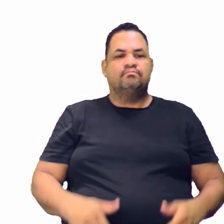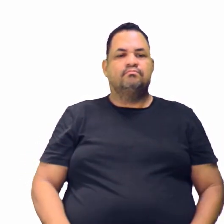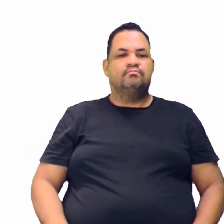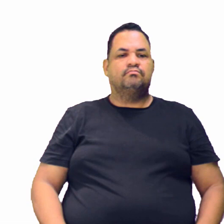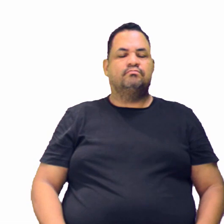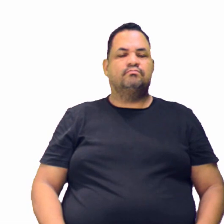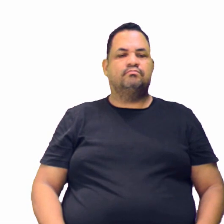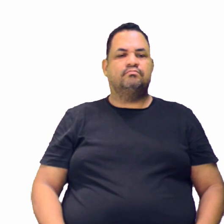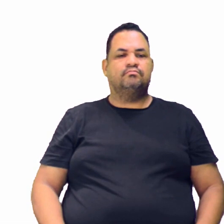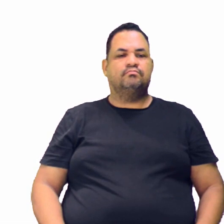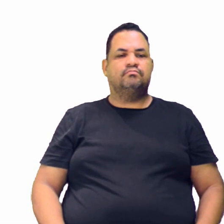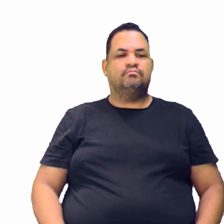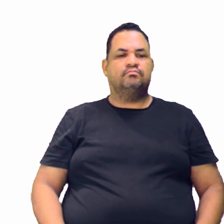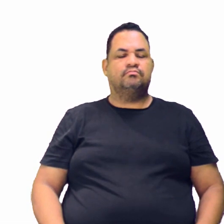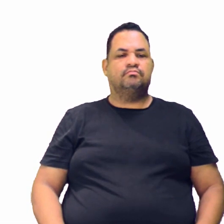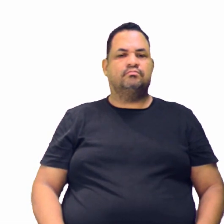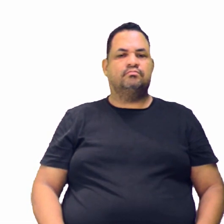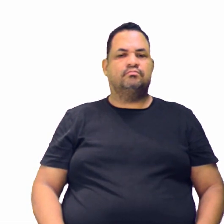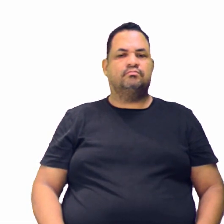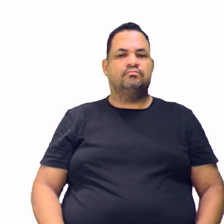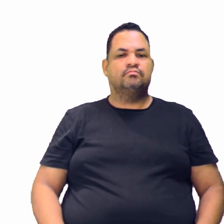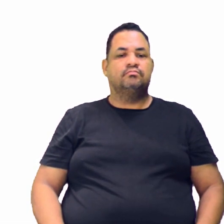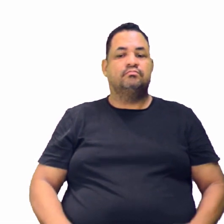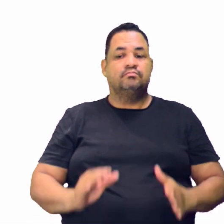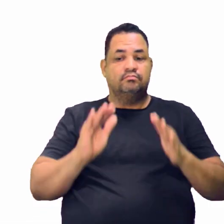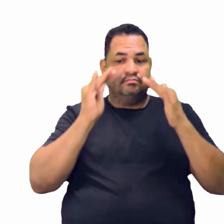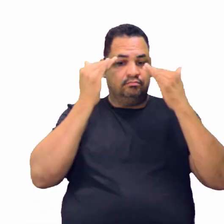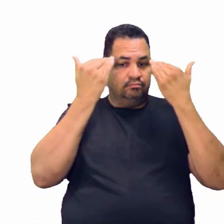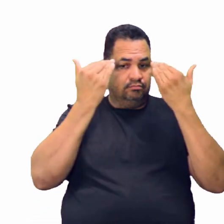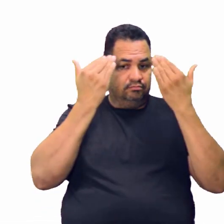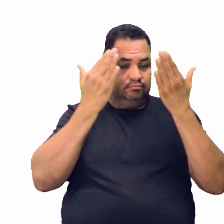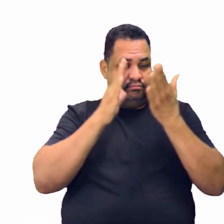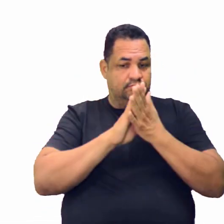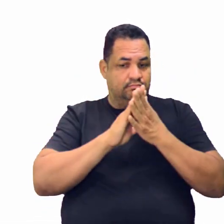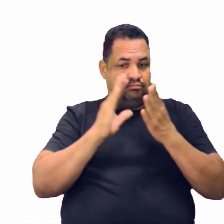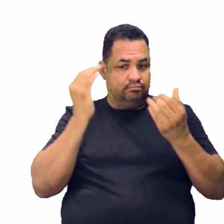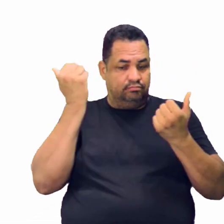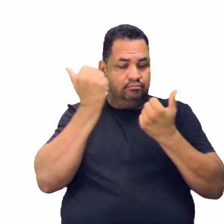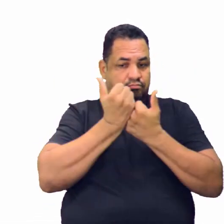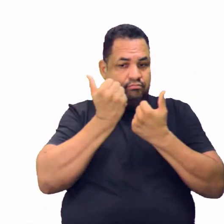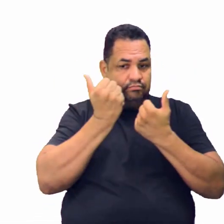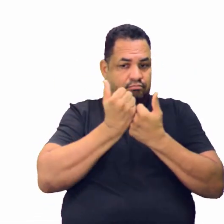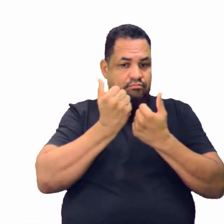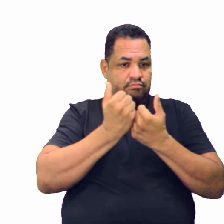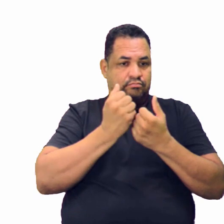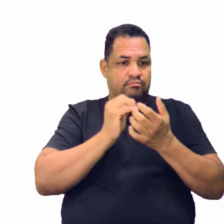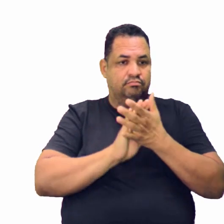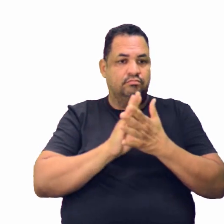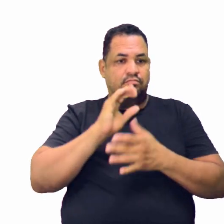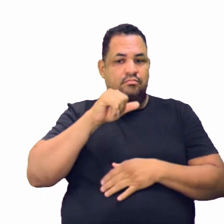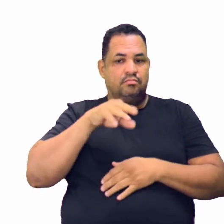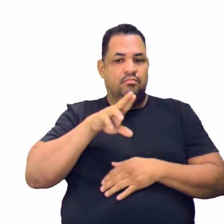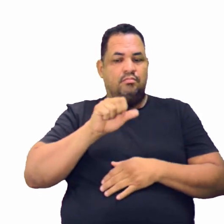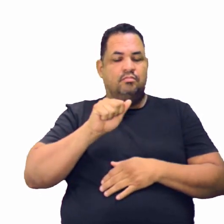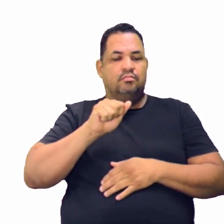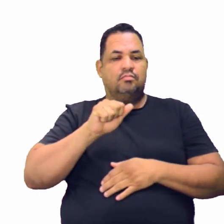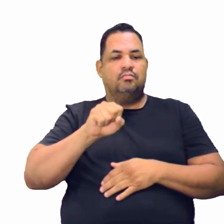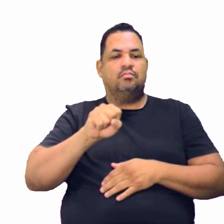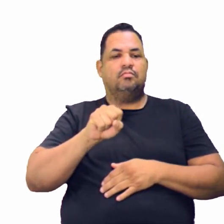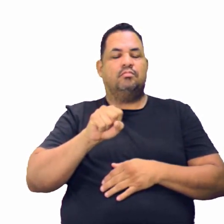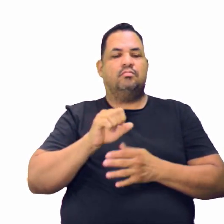como também trabalha. Então presta atenção, Amadil. Encaixou, é mas.